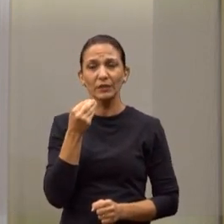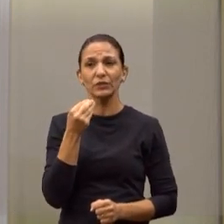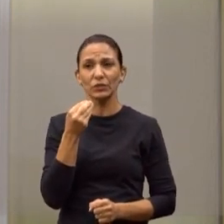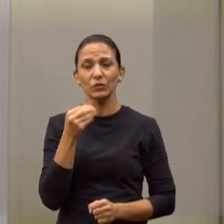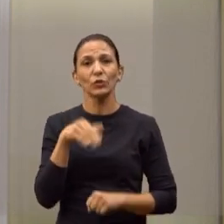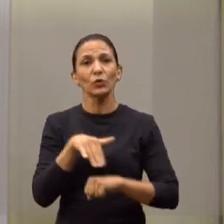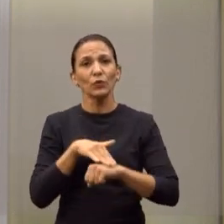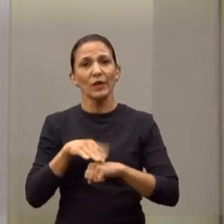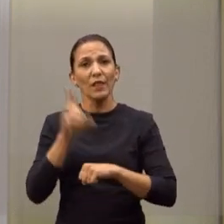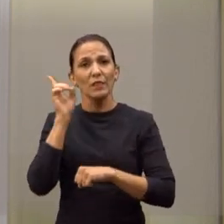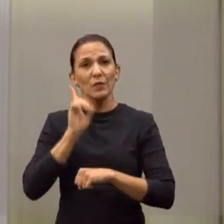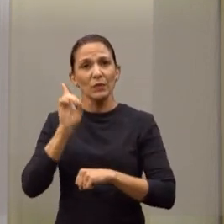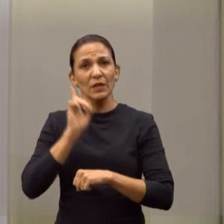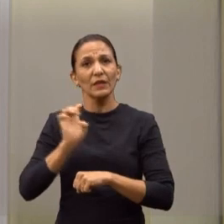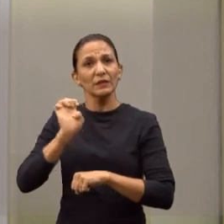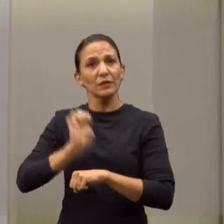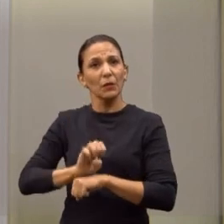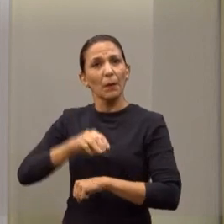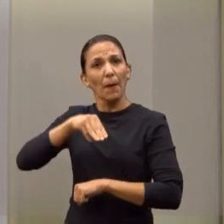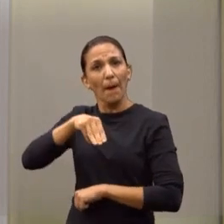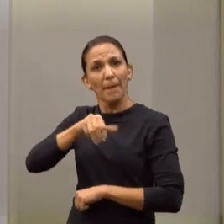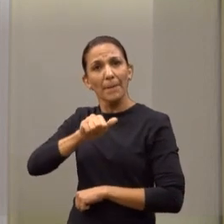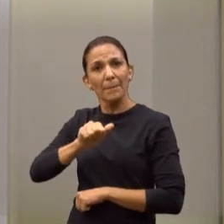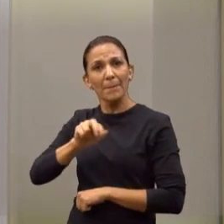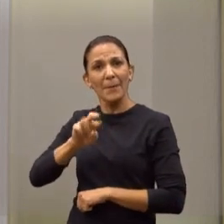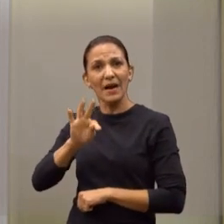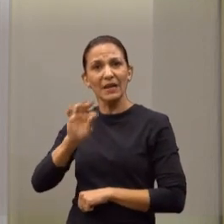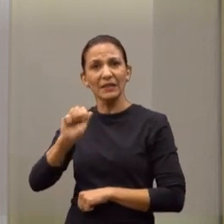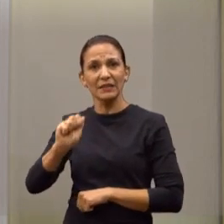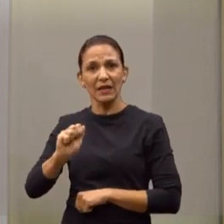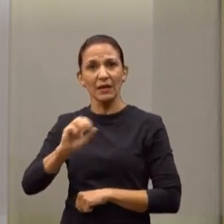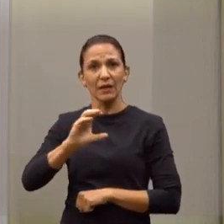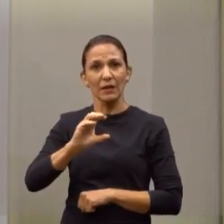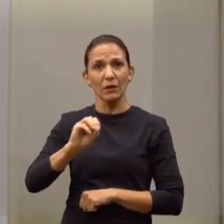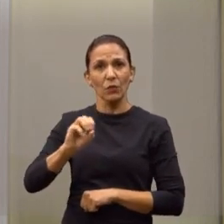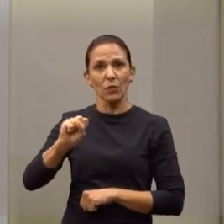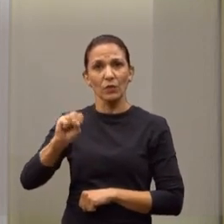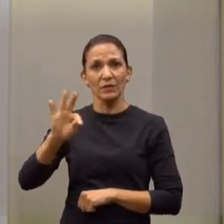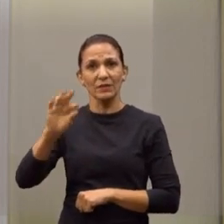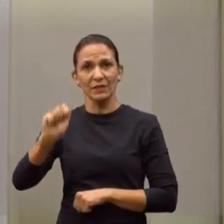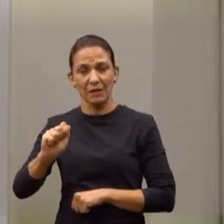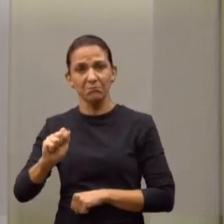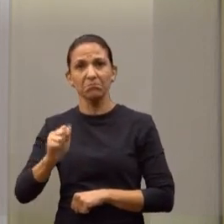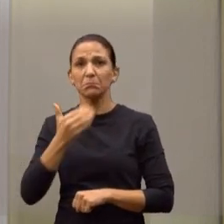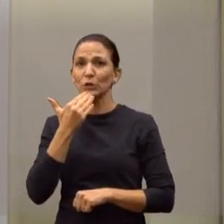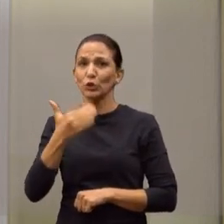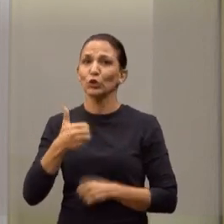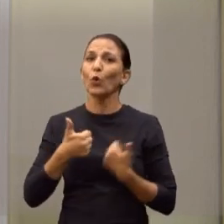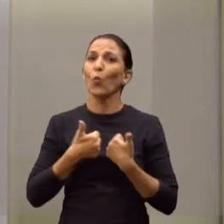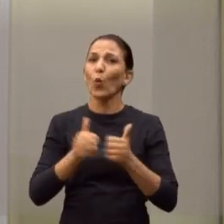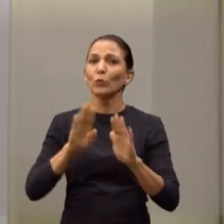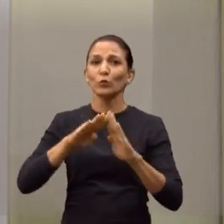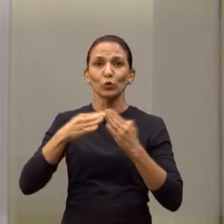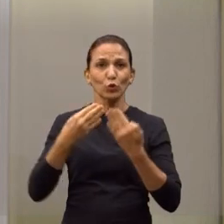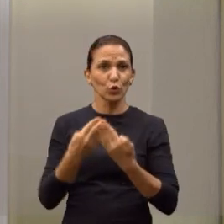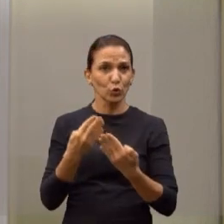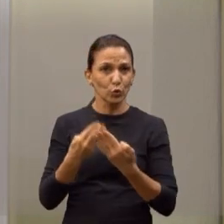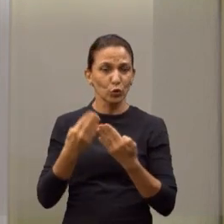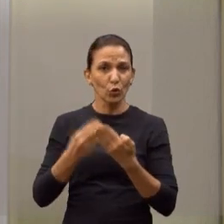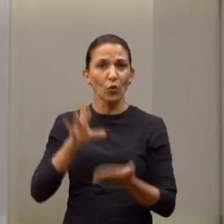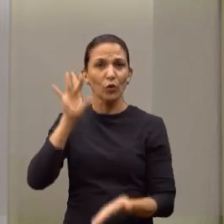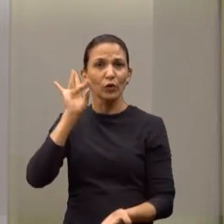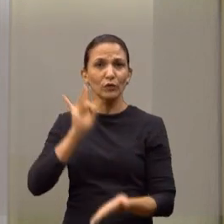a Marta Costa deputado estadual Marta Costa e uma articulação do ônibus escolar para Araraquara e já foi